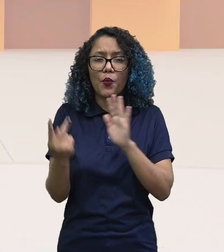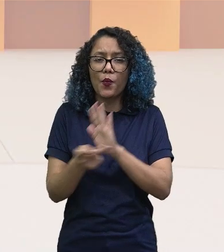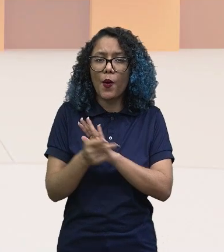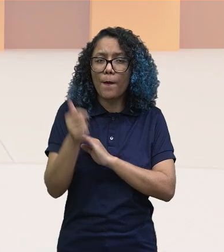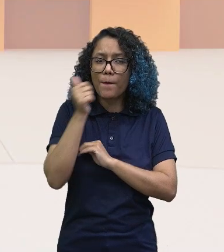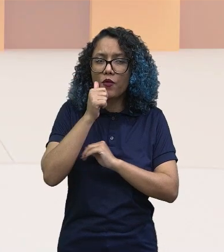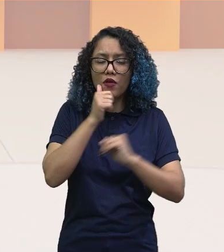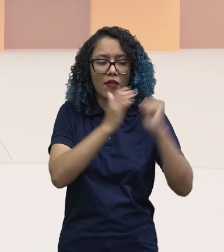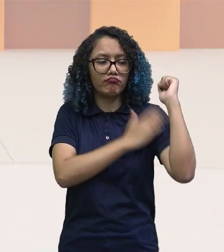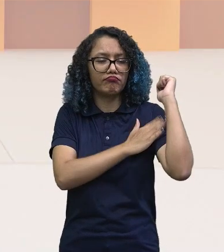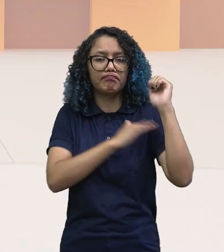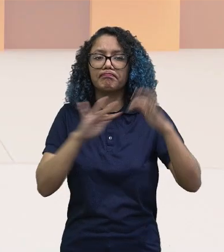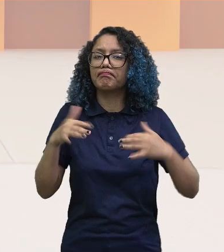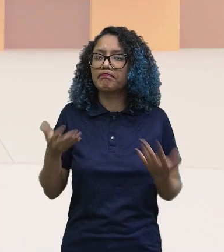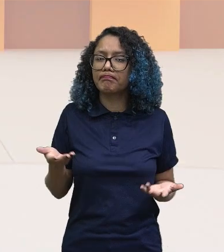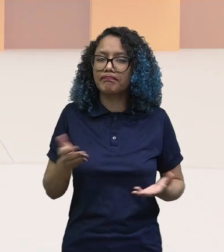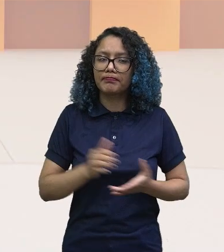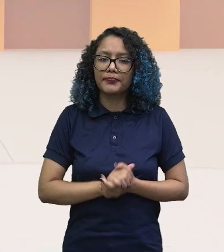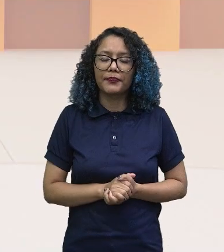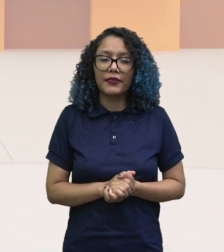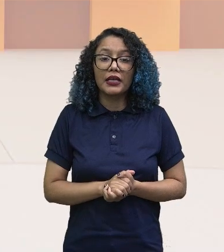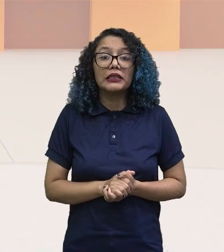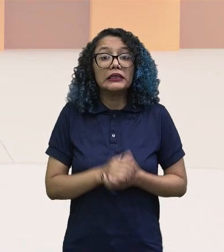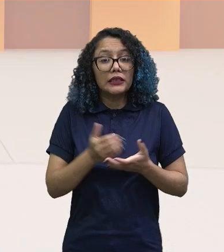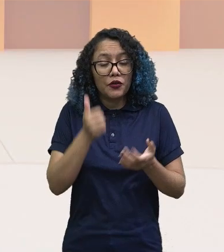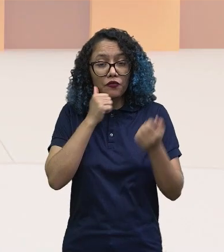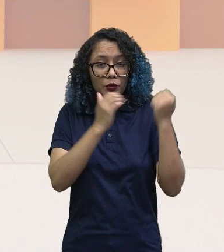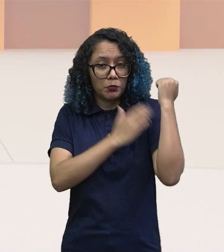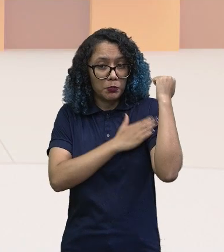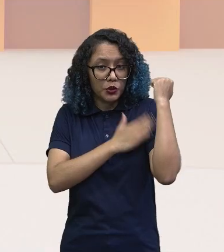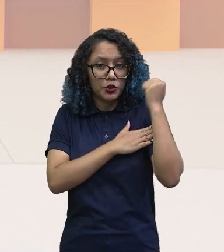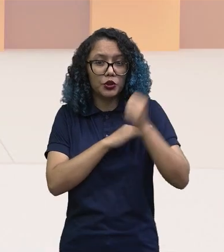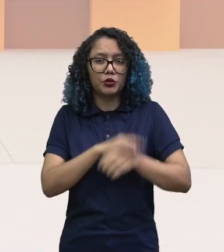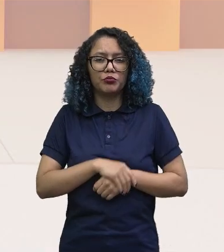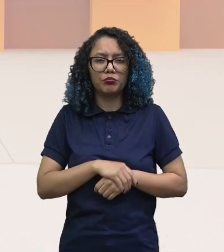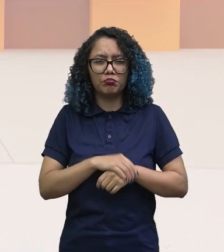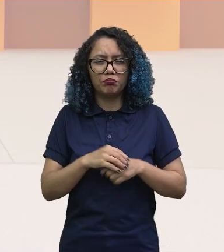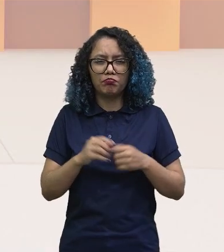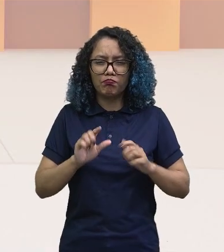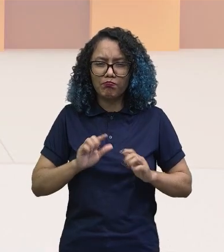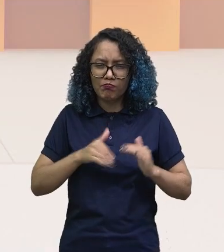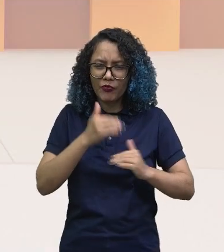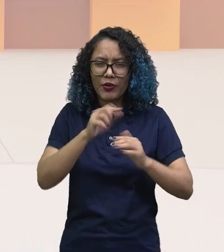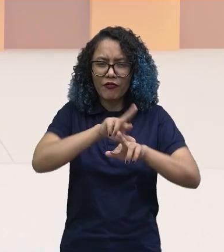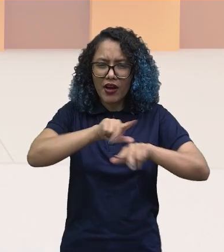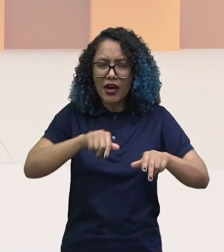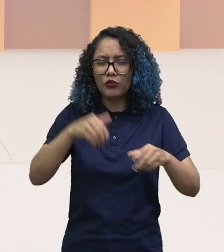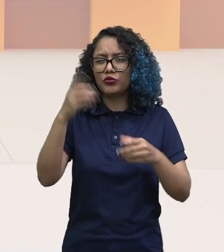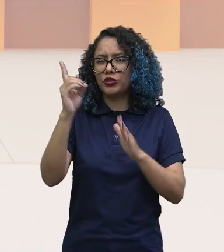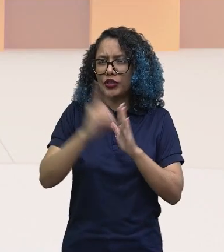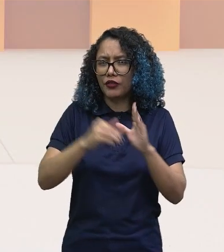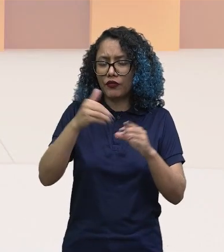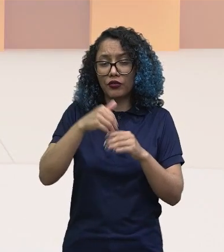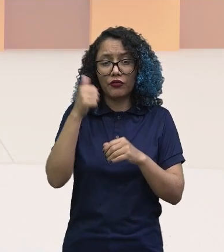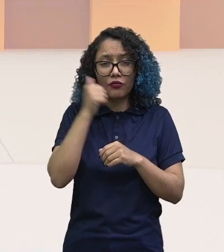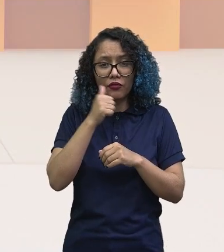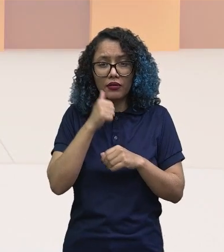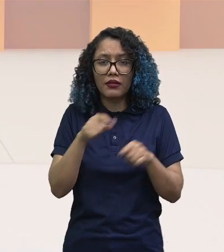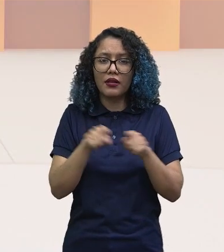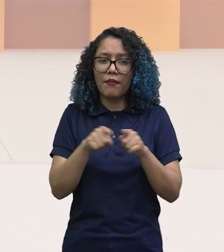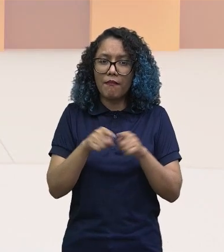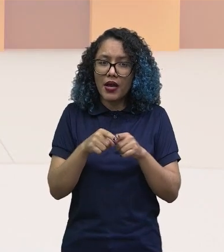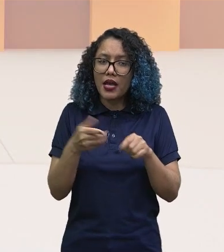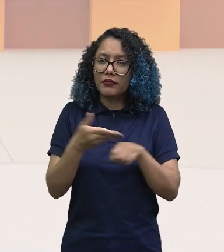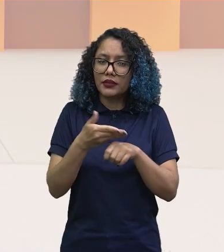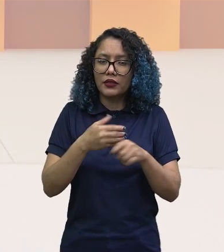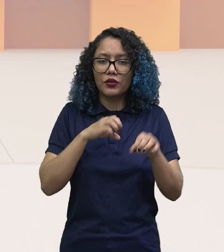enfrentados pelo movimento feminista? O feminismo ele trouxe avanços como o direito ao voto feminino, o acesso à educação